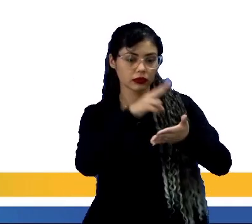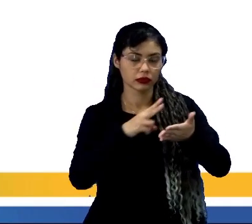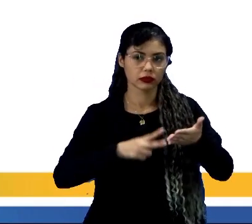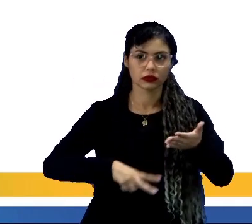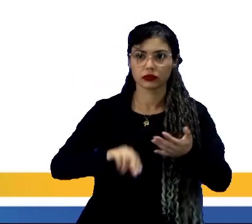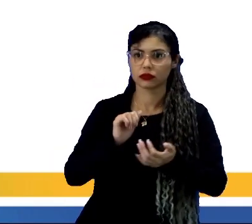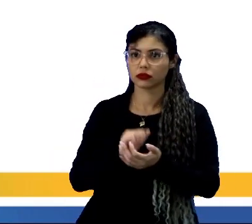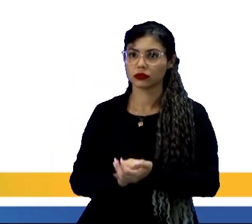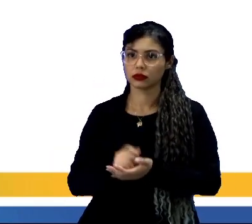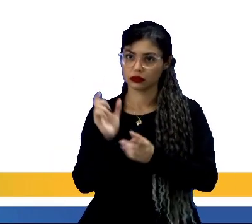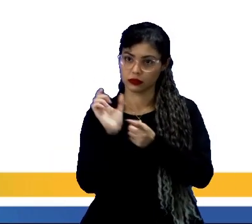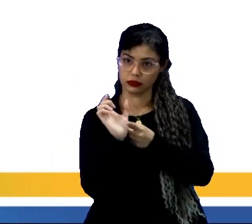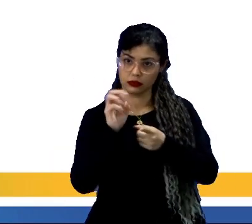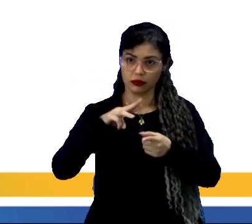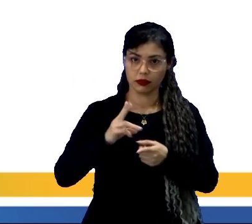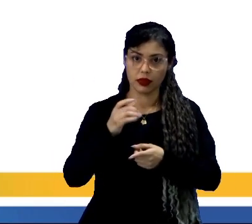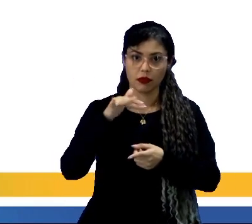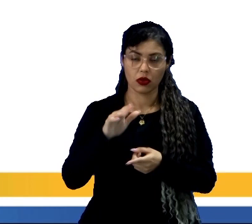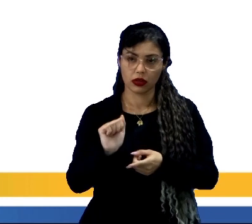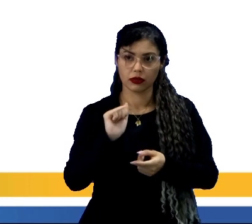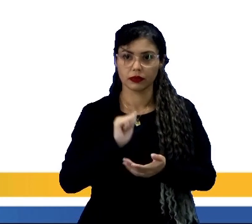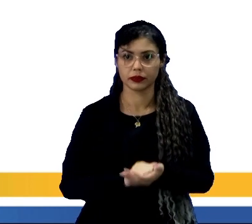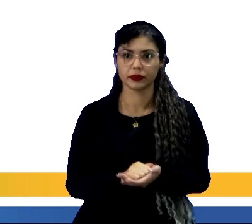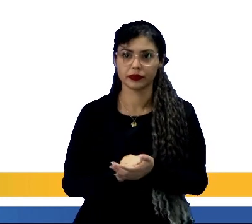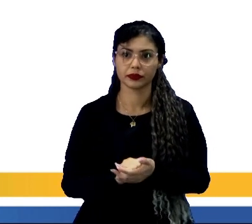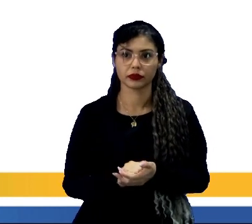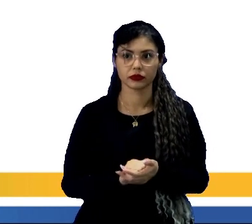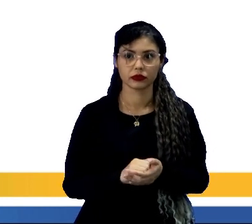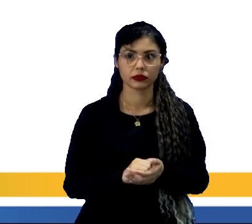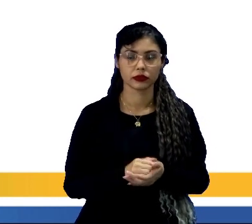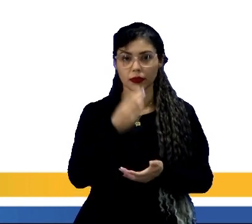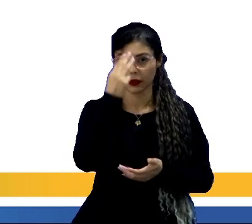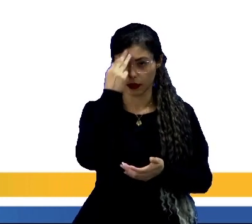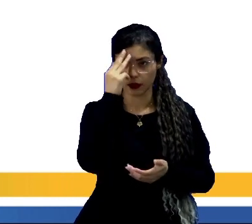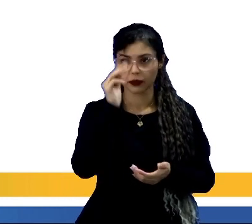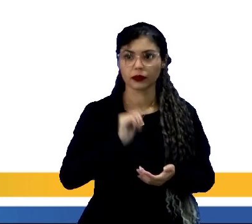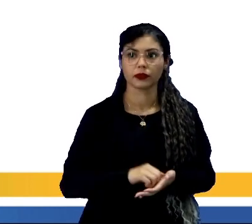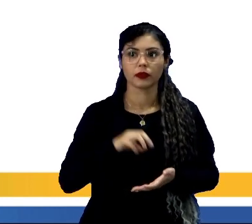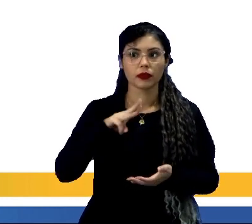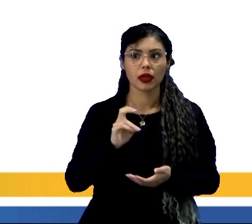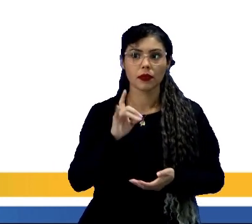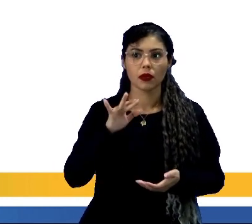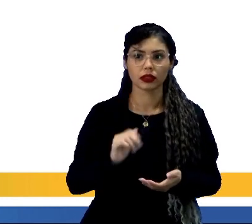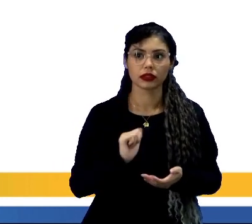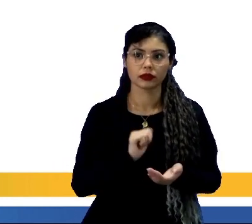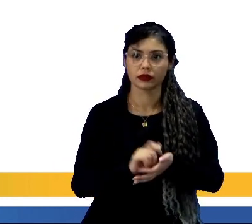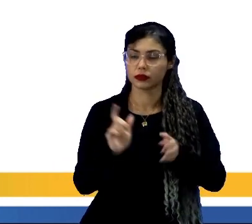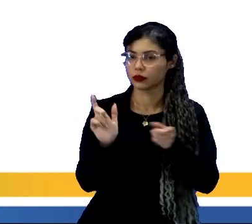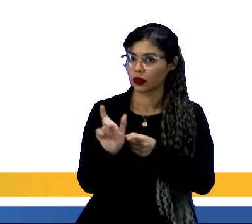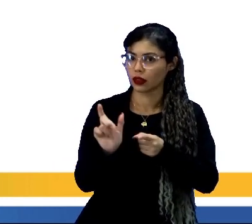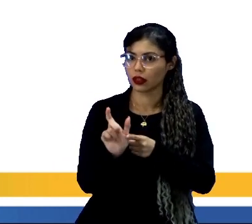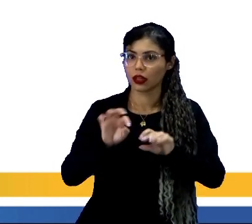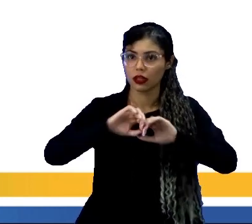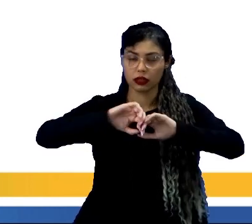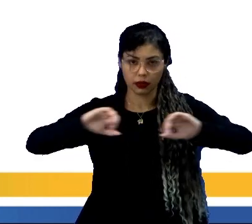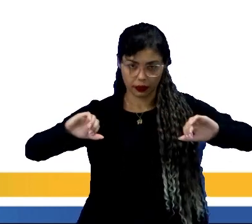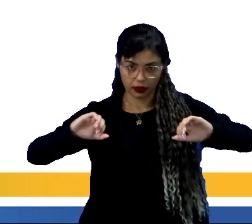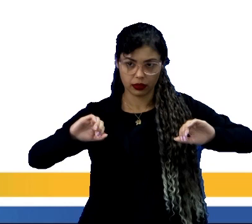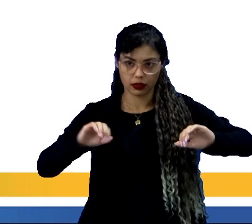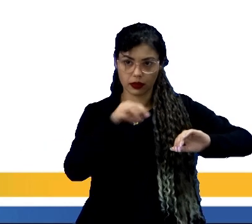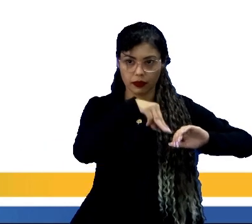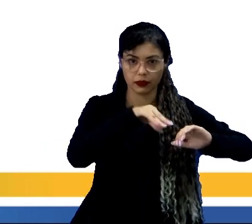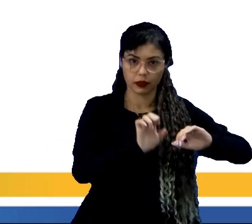Leia o verbete da palavra memória. Memória. Aí nós temos a palavra separada